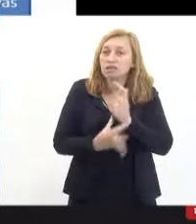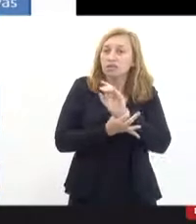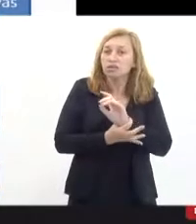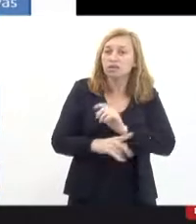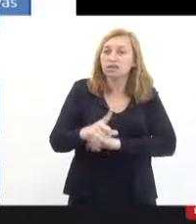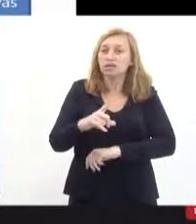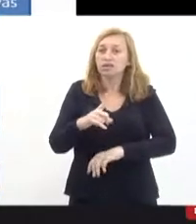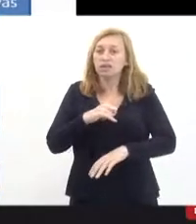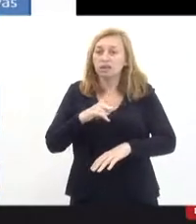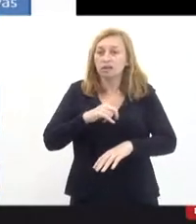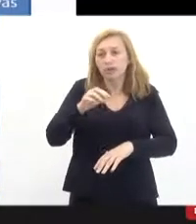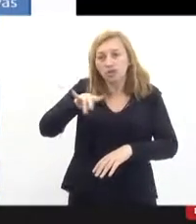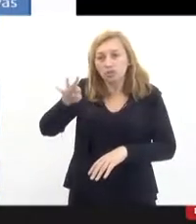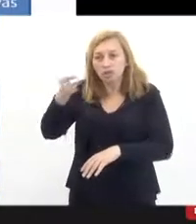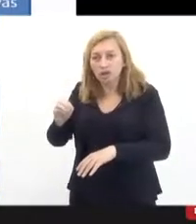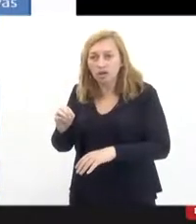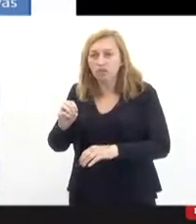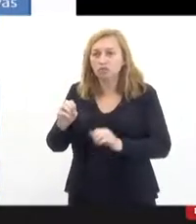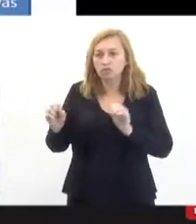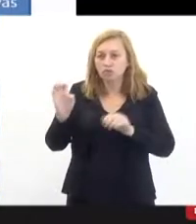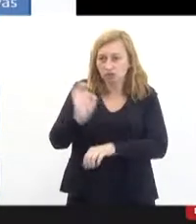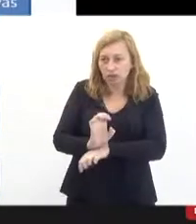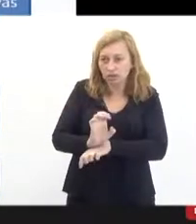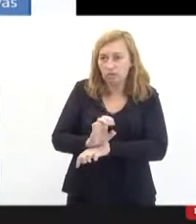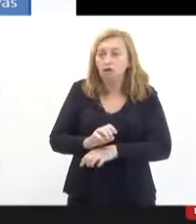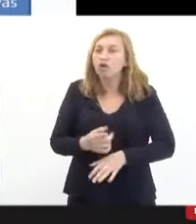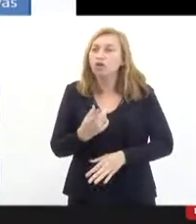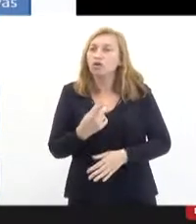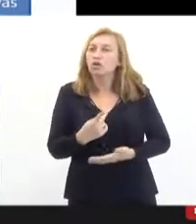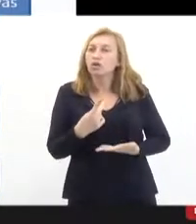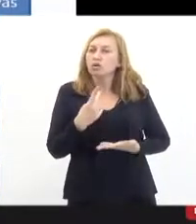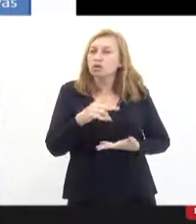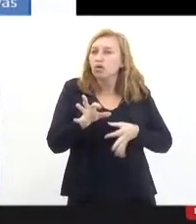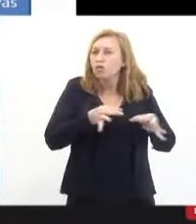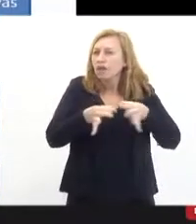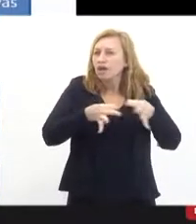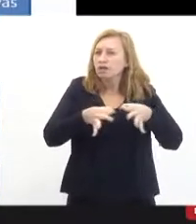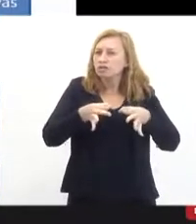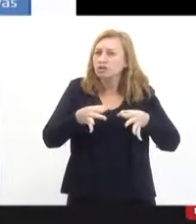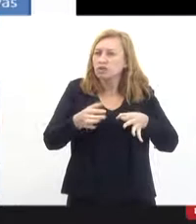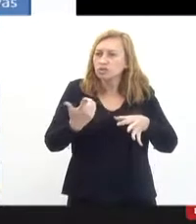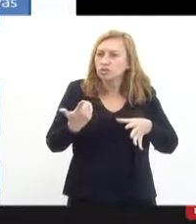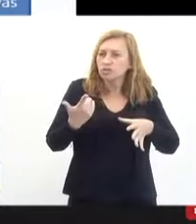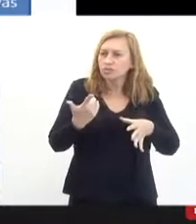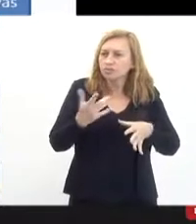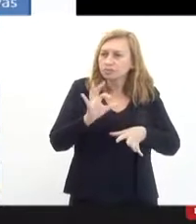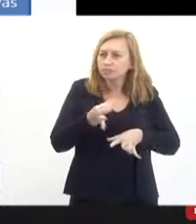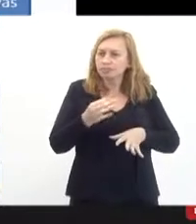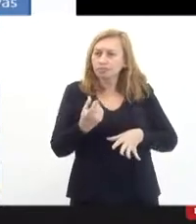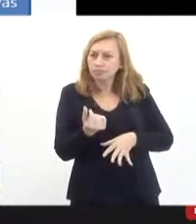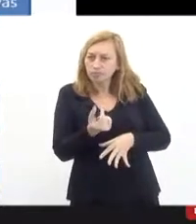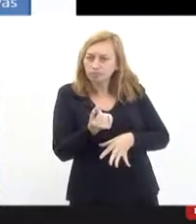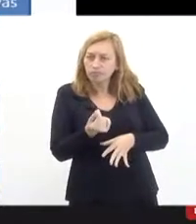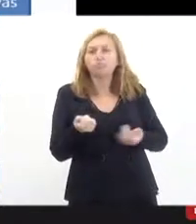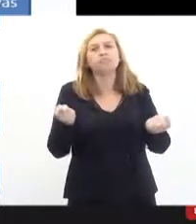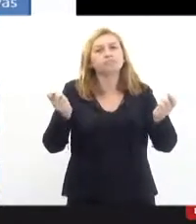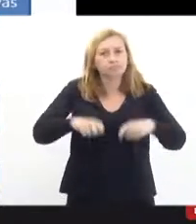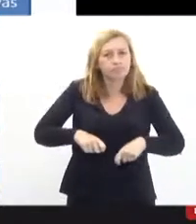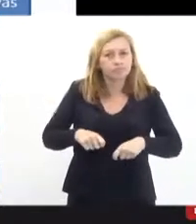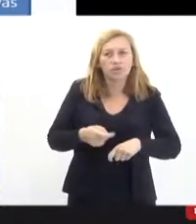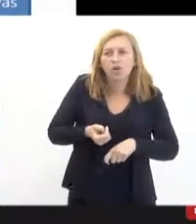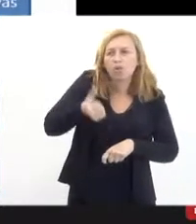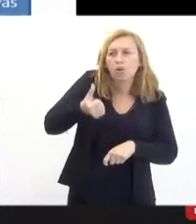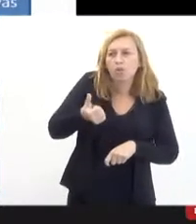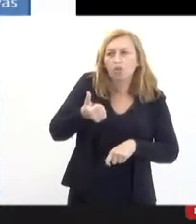balanço patrimonial do Estado. Por seu turno, se a gente considerar que esse valor ele é possível ou